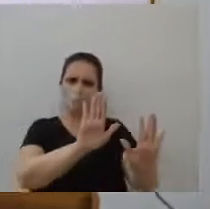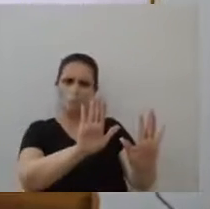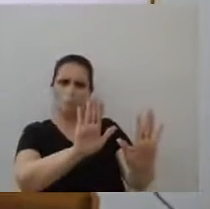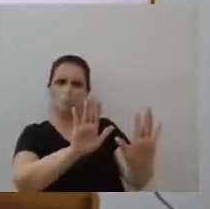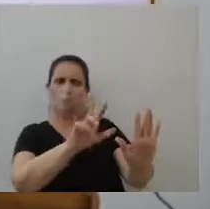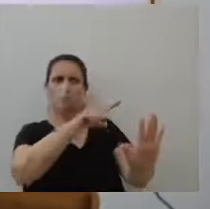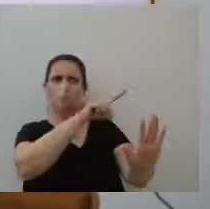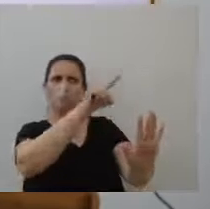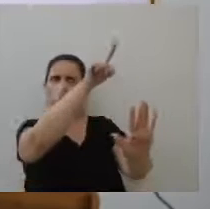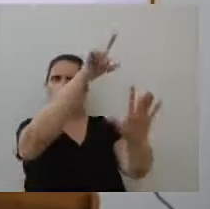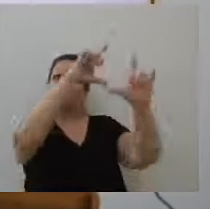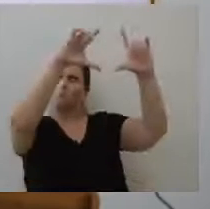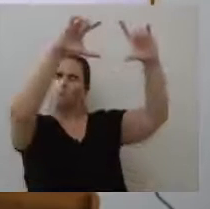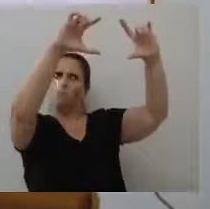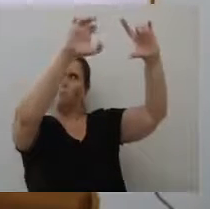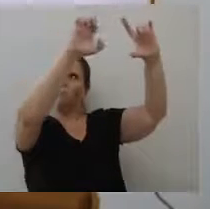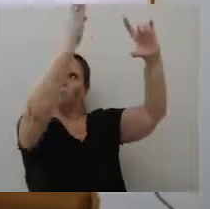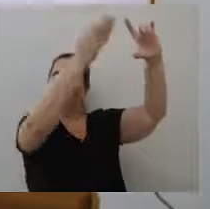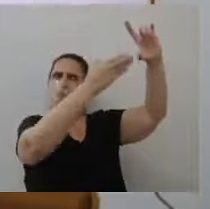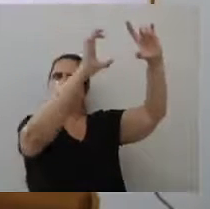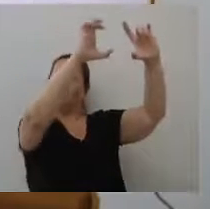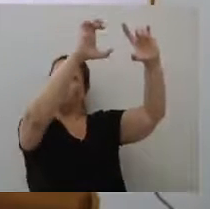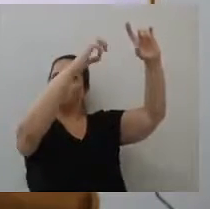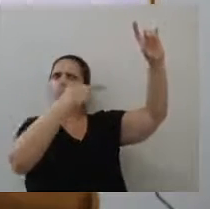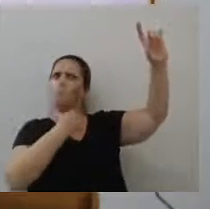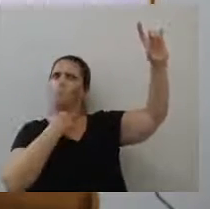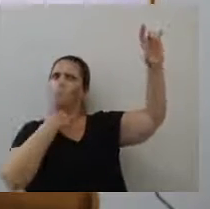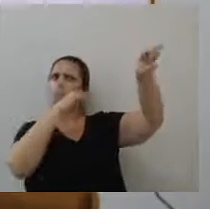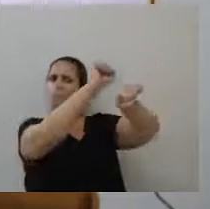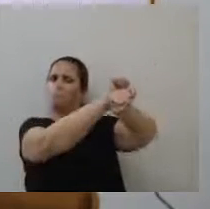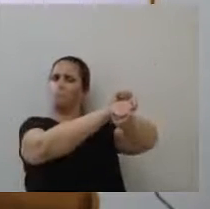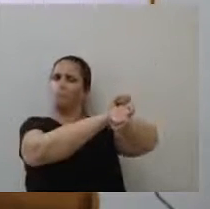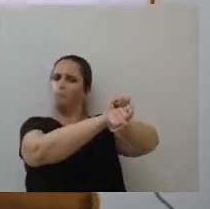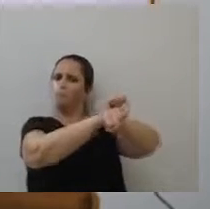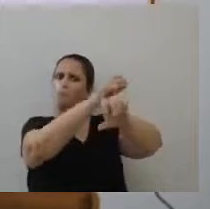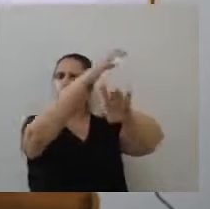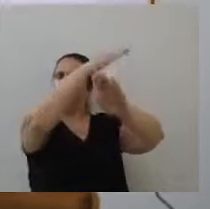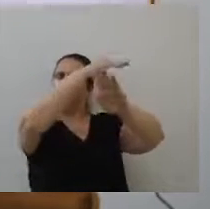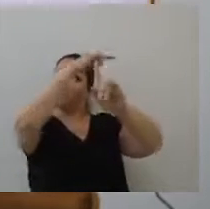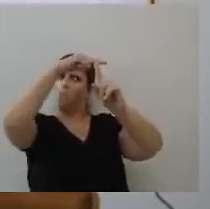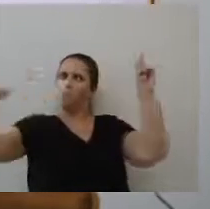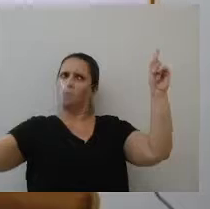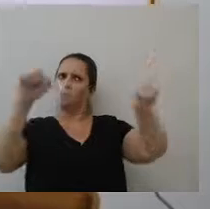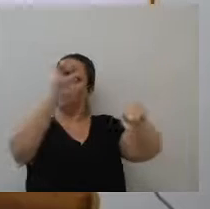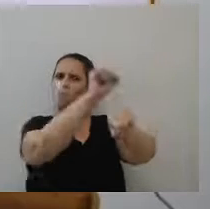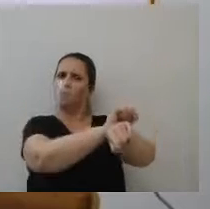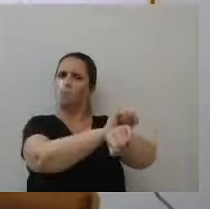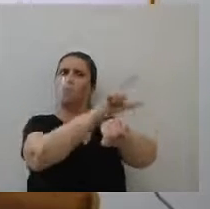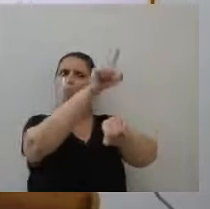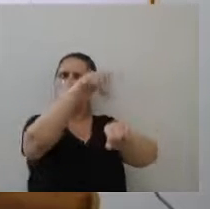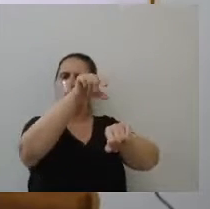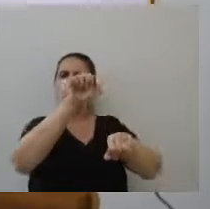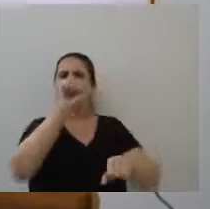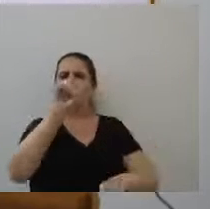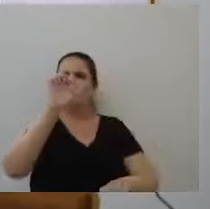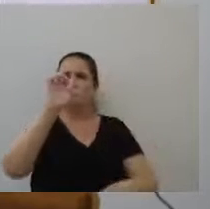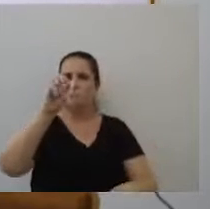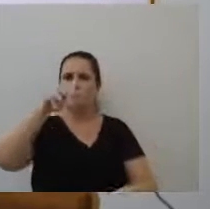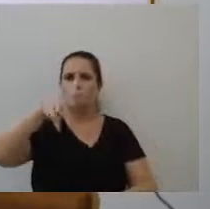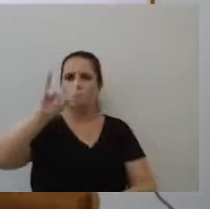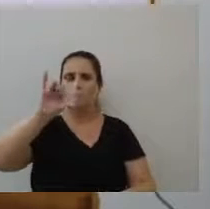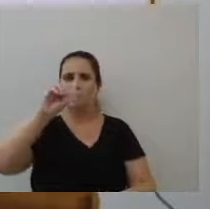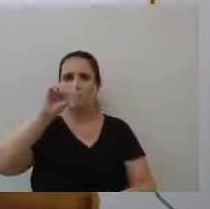chegamos. Textos técnicos. E eu trouxe um para vocês. Vamos para a tela cheia. Em janeiro de